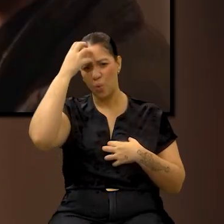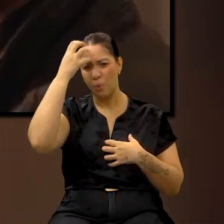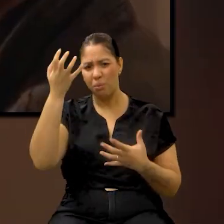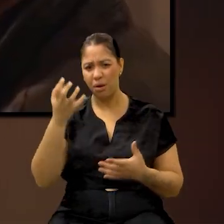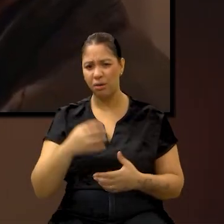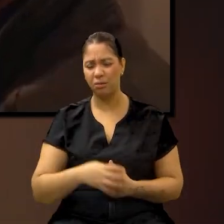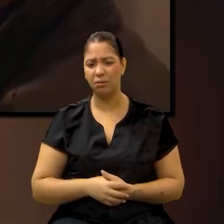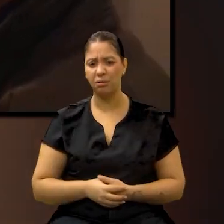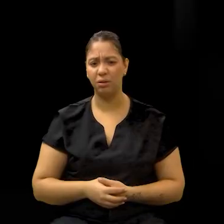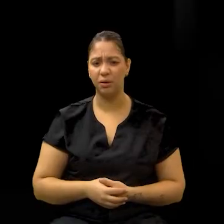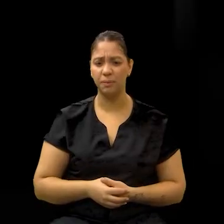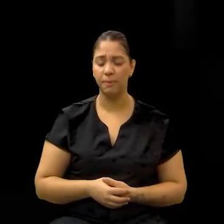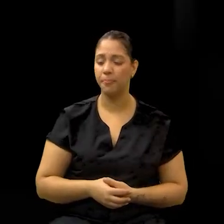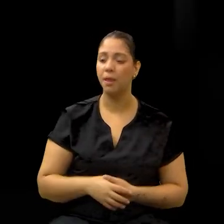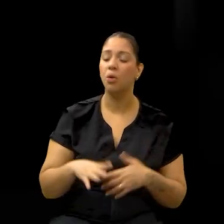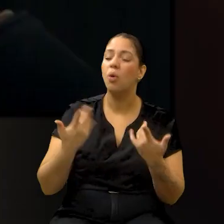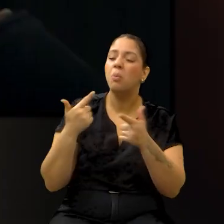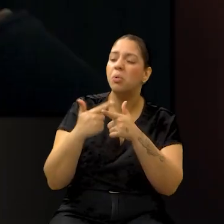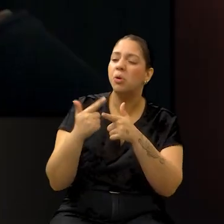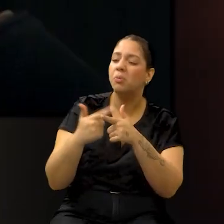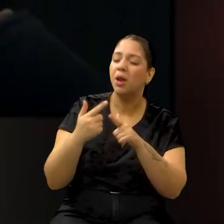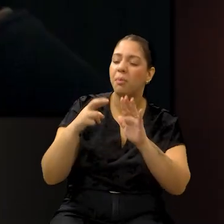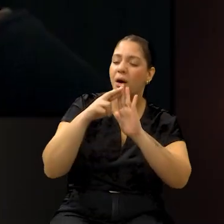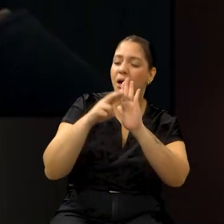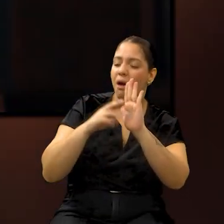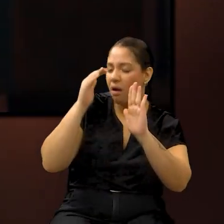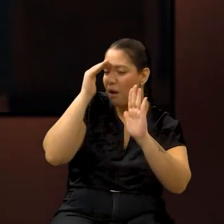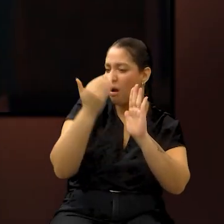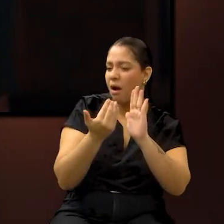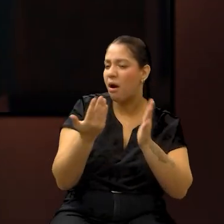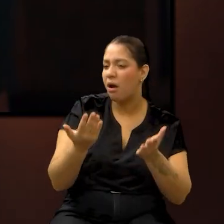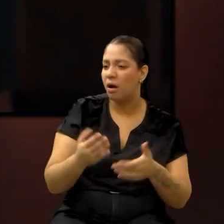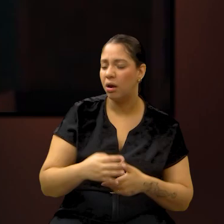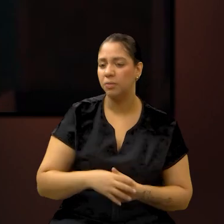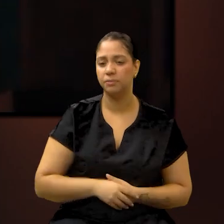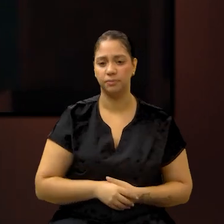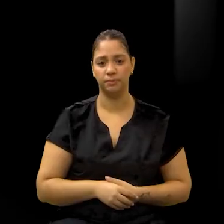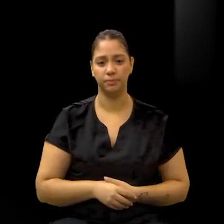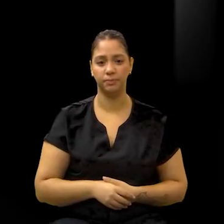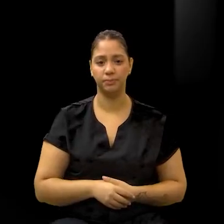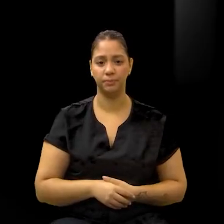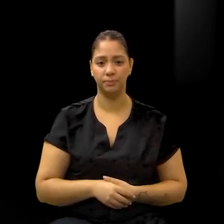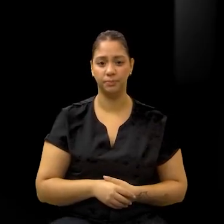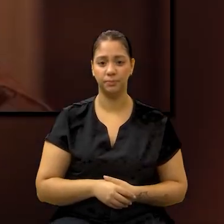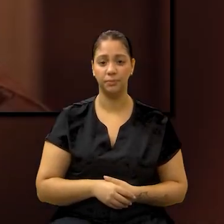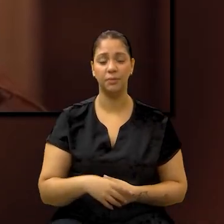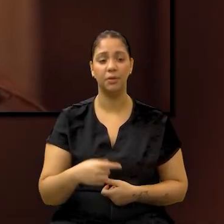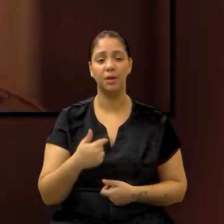Você não sente culpa, não? Qual o seu problema em seguir as regras, hein, Mariana?